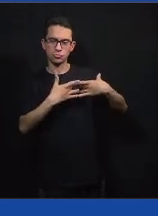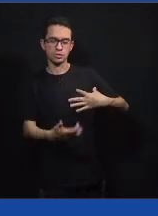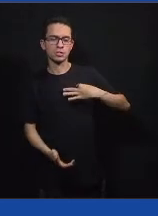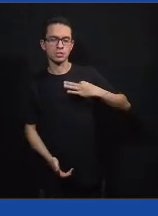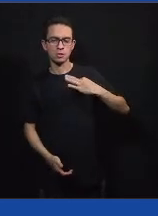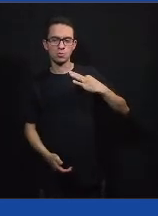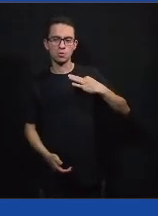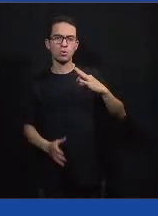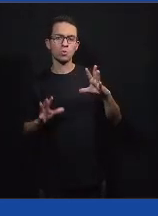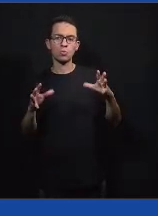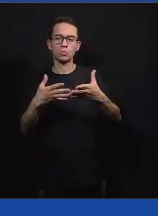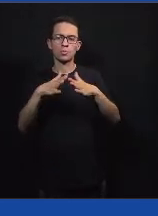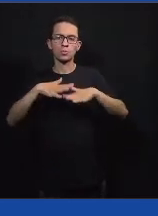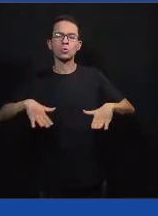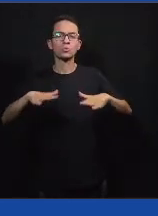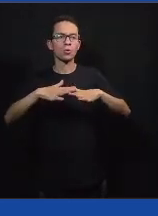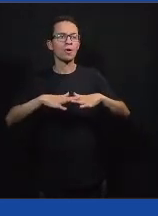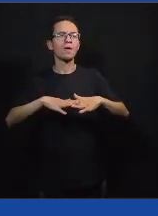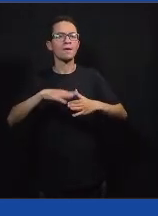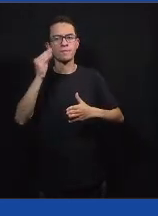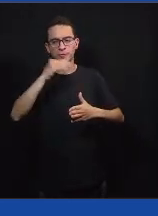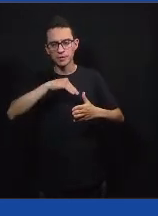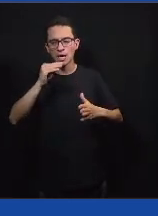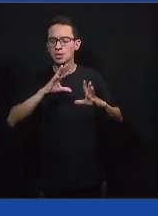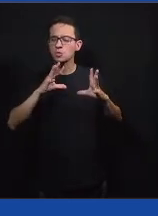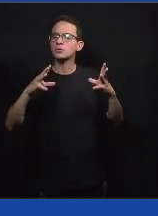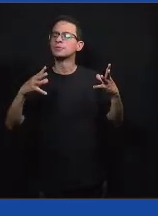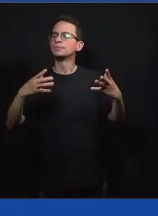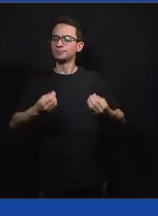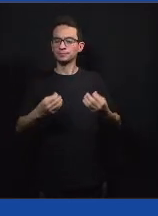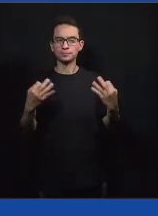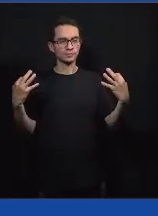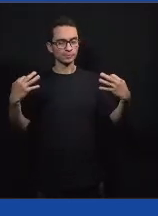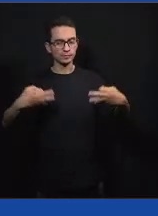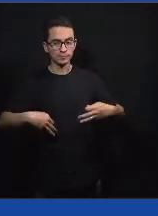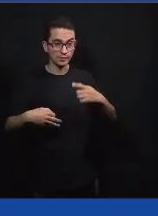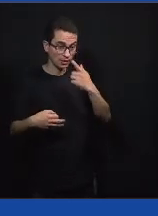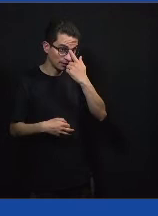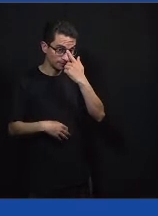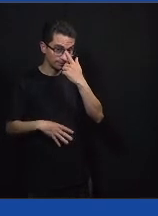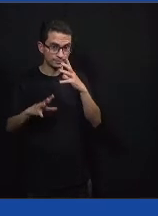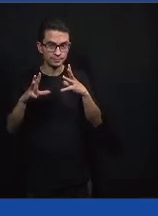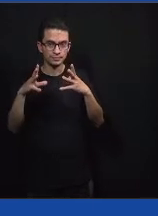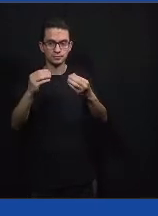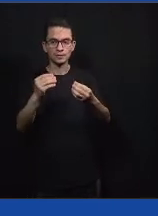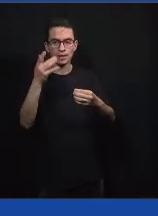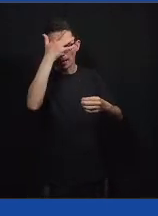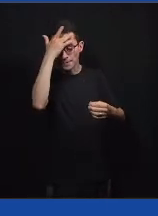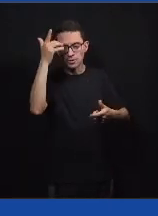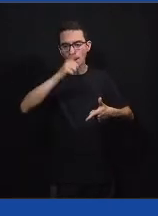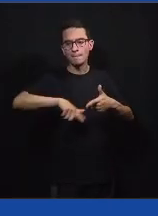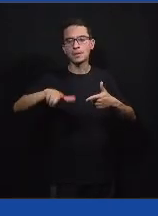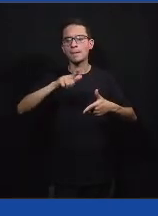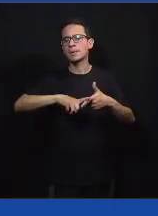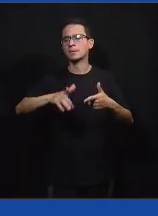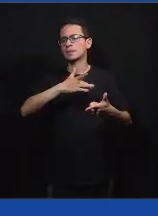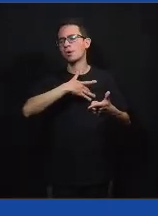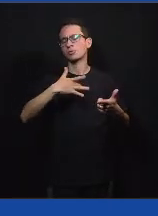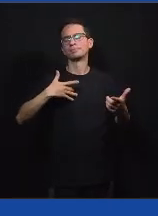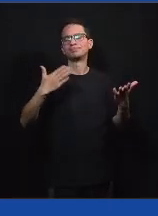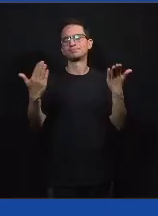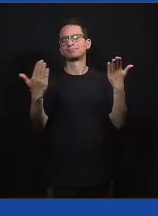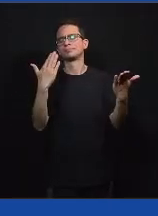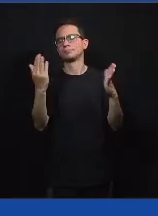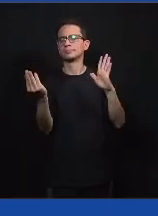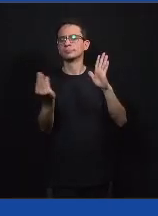cestas básicas para Famílias vulneráveis da cidade a gente também teve o mapeamento de pessoas com problemas de saúde mental e